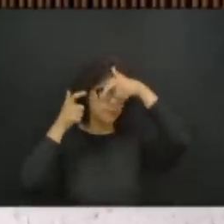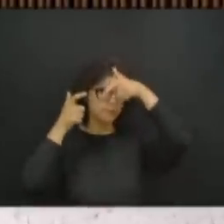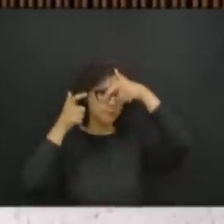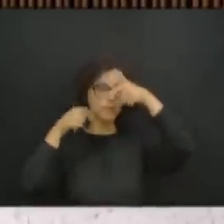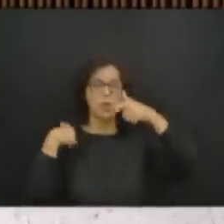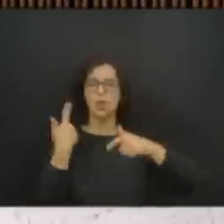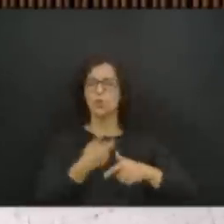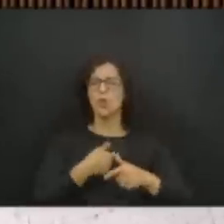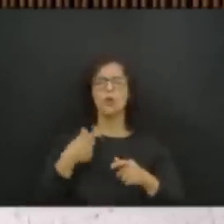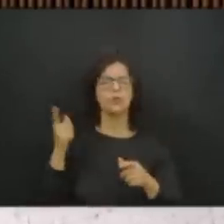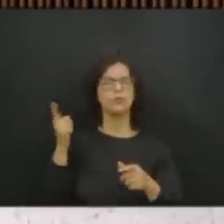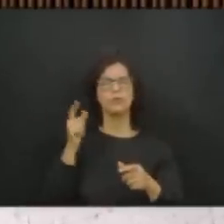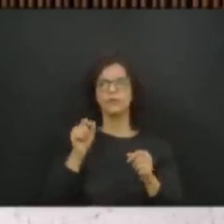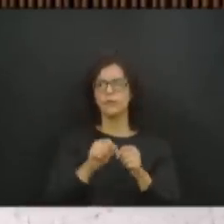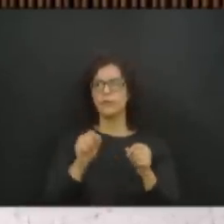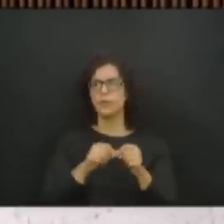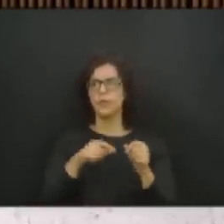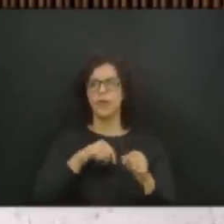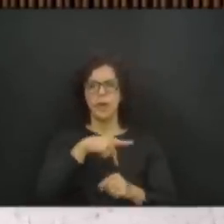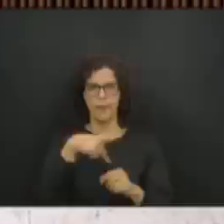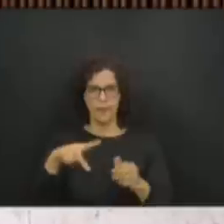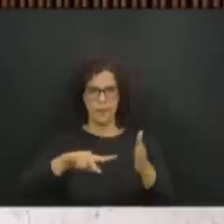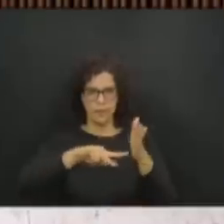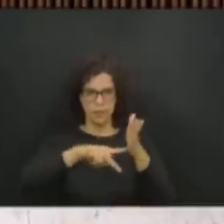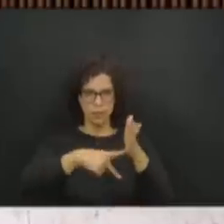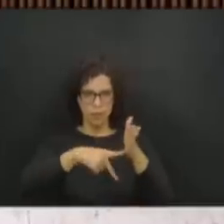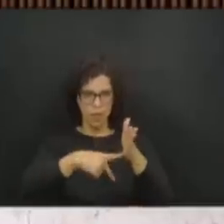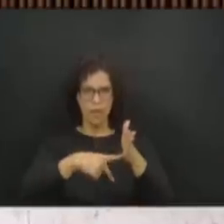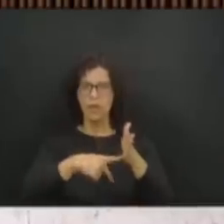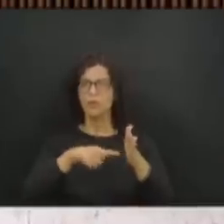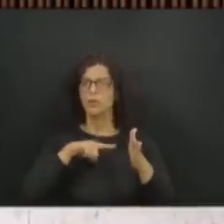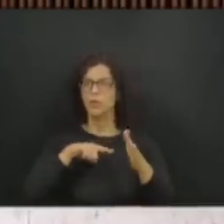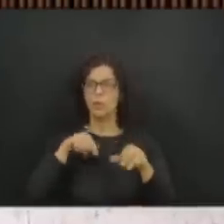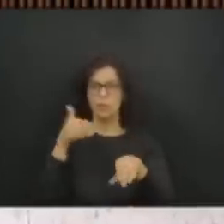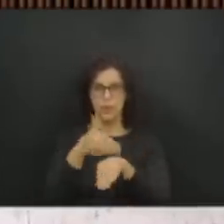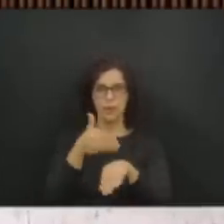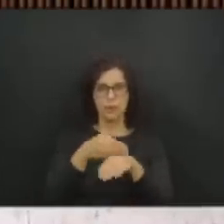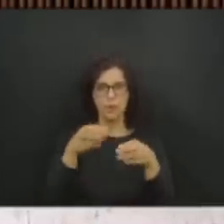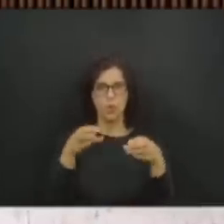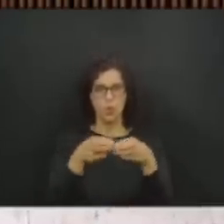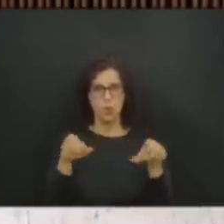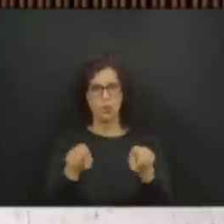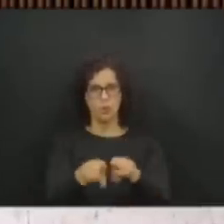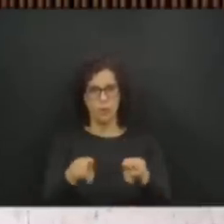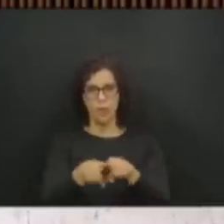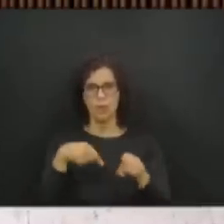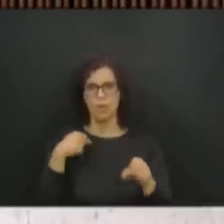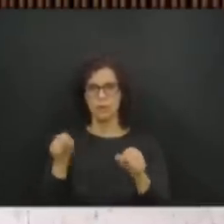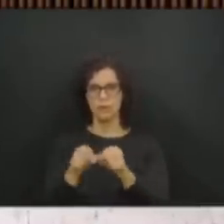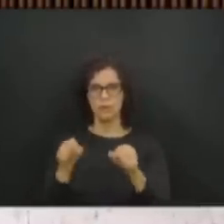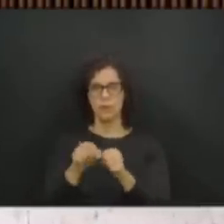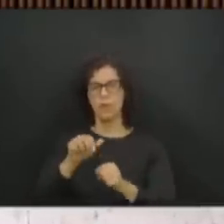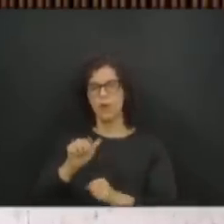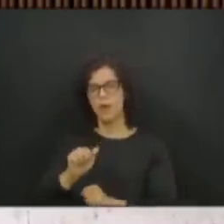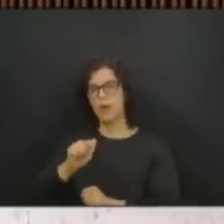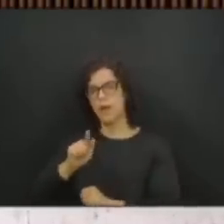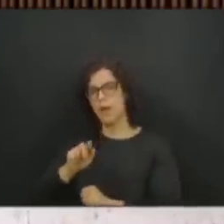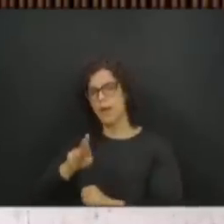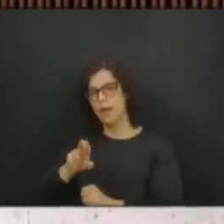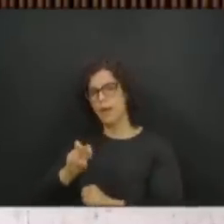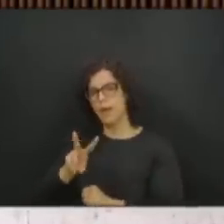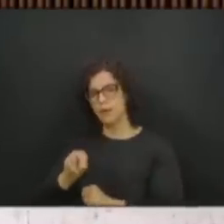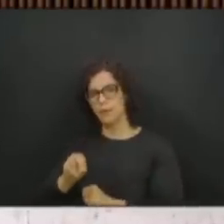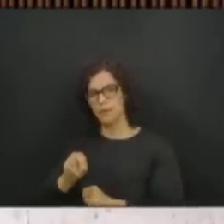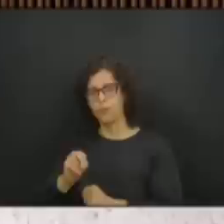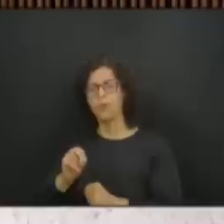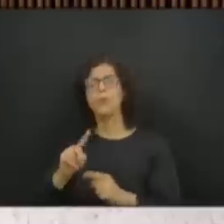e Nós entramos app e o sul também parte da causa Nós entramos com agravo instrumento pela forma